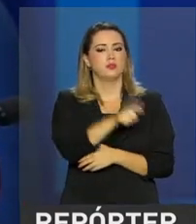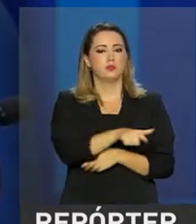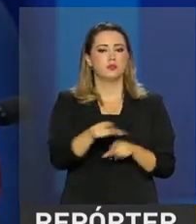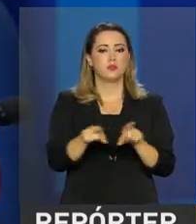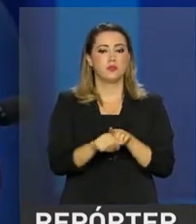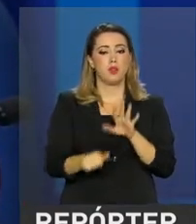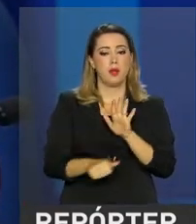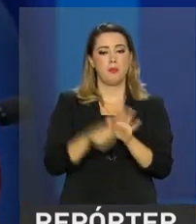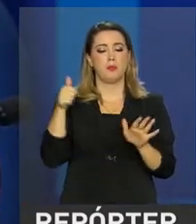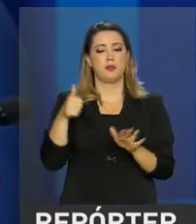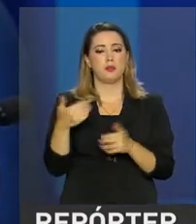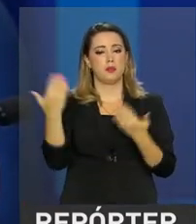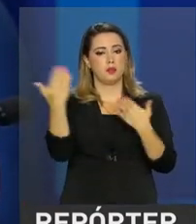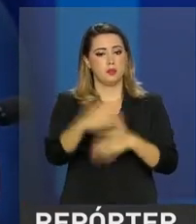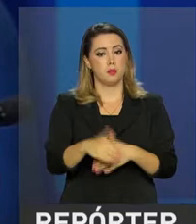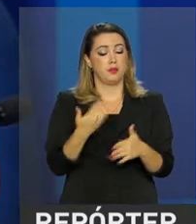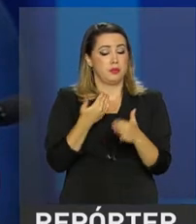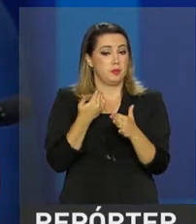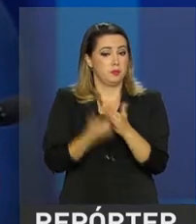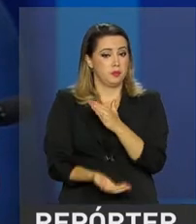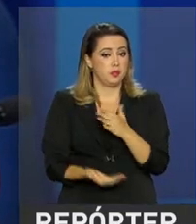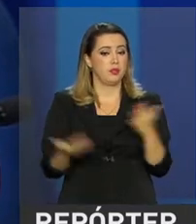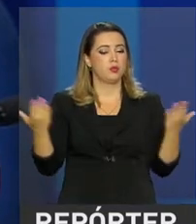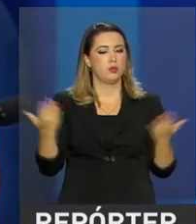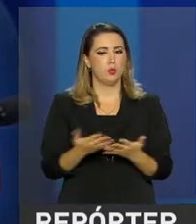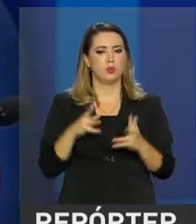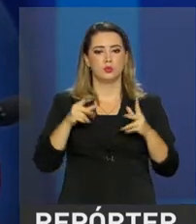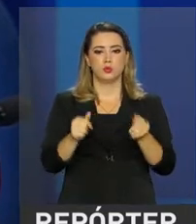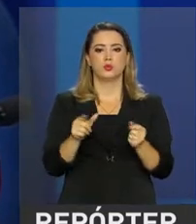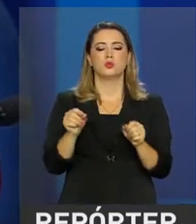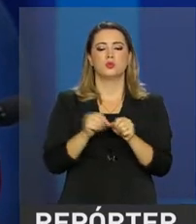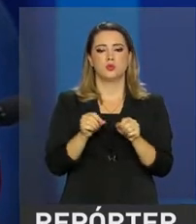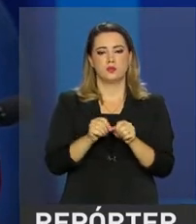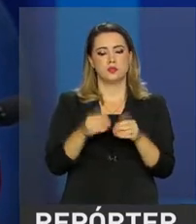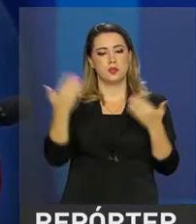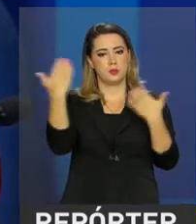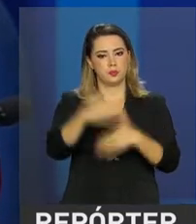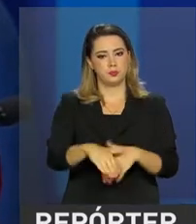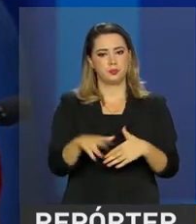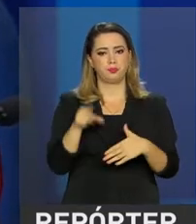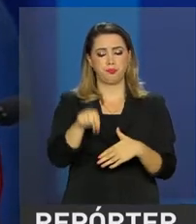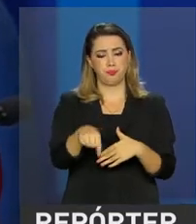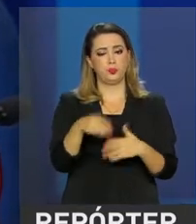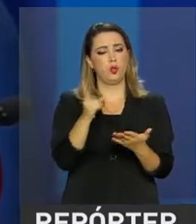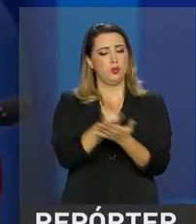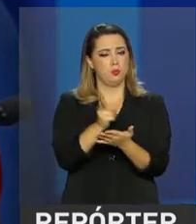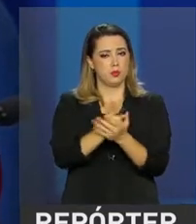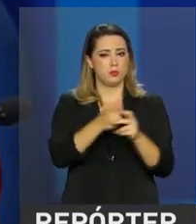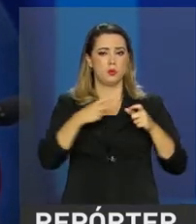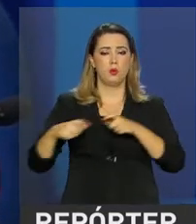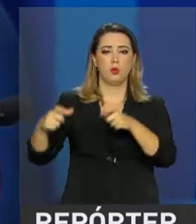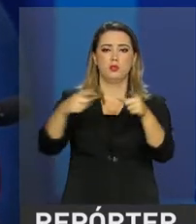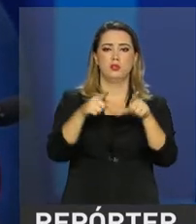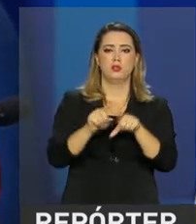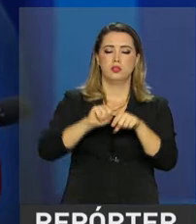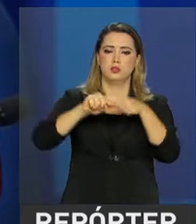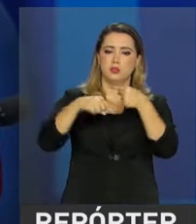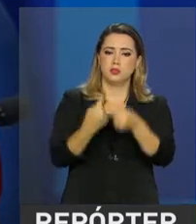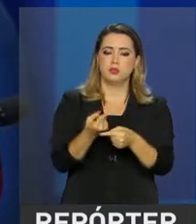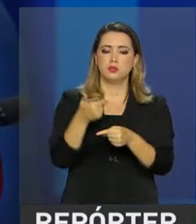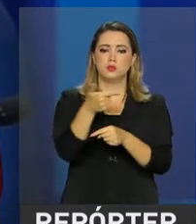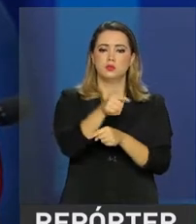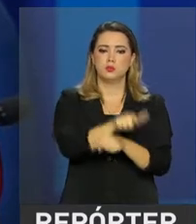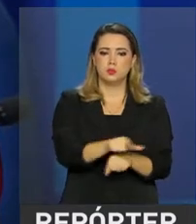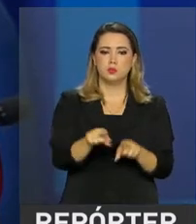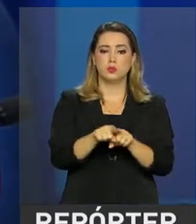primeira prova, né, que perderam. Hoje, todos eles fizeram as provas, né, nesses mesmos locais e vão repetir